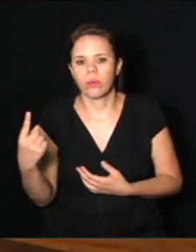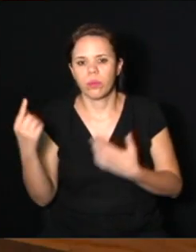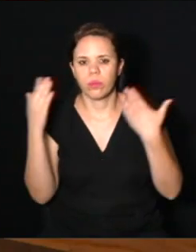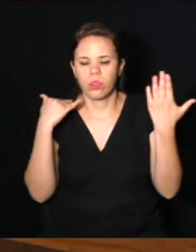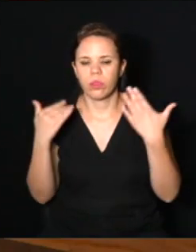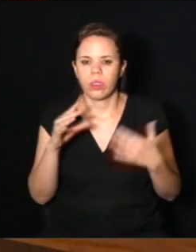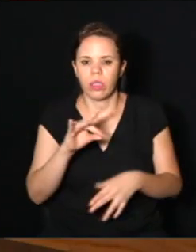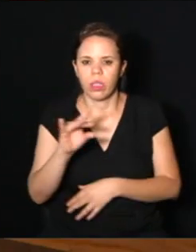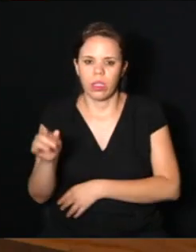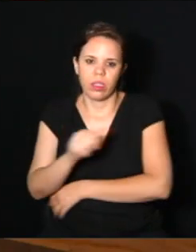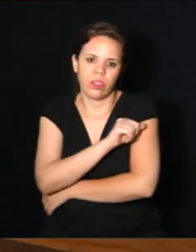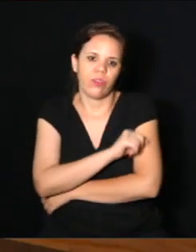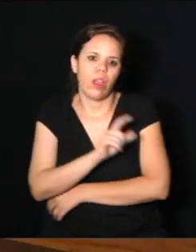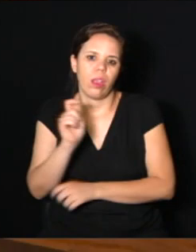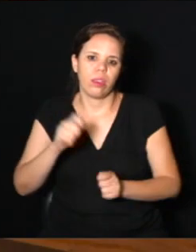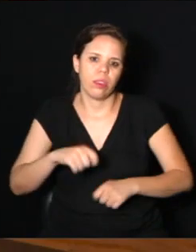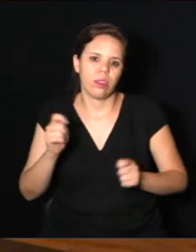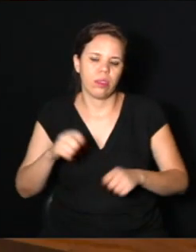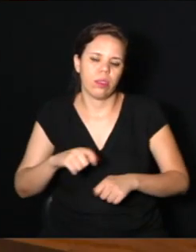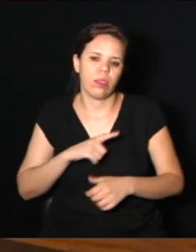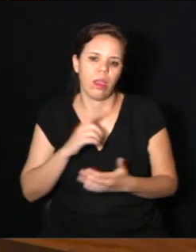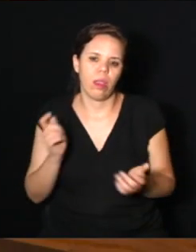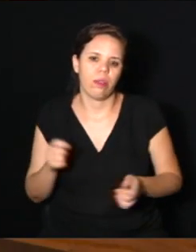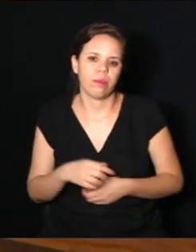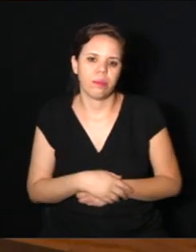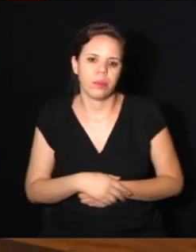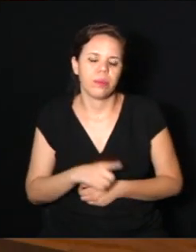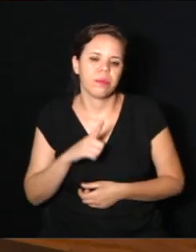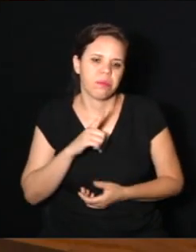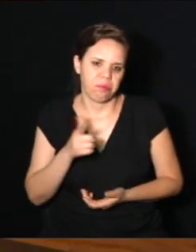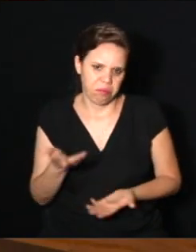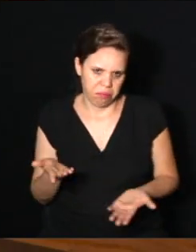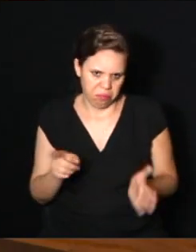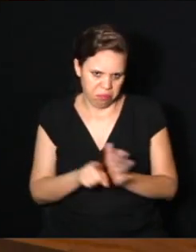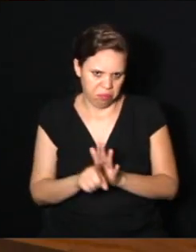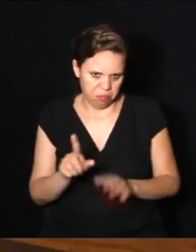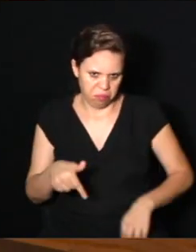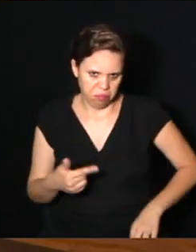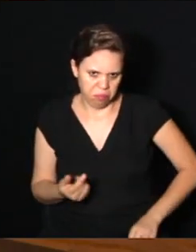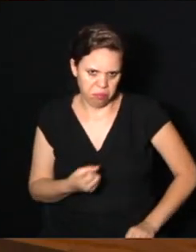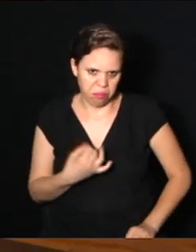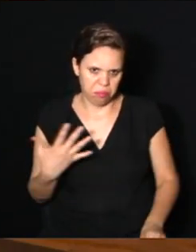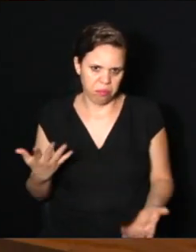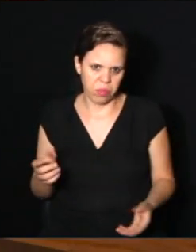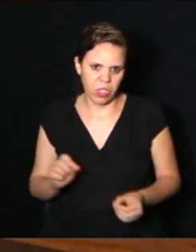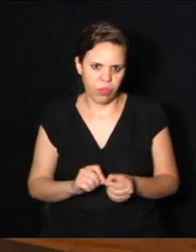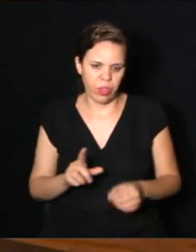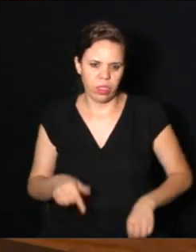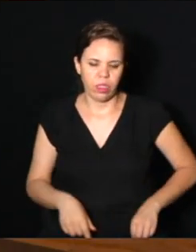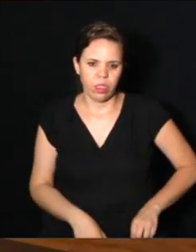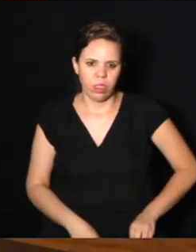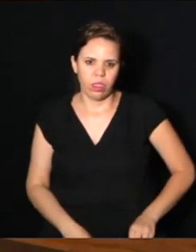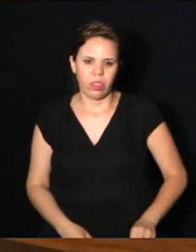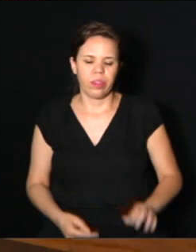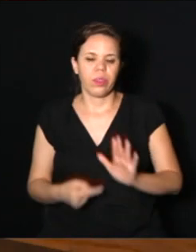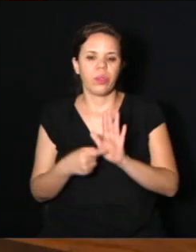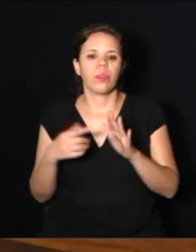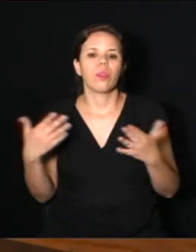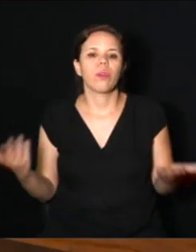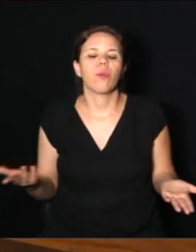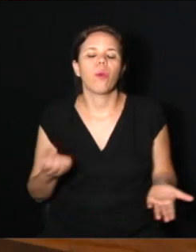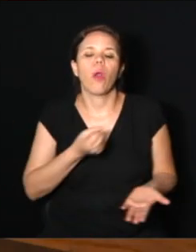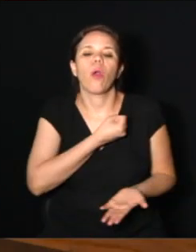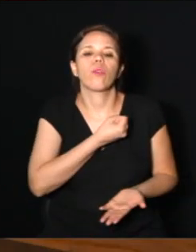por enfermaria é o que contempla? Existe um ordenamento que faz algum apontamento, qual o